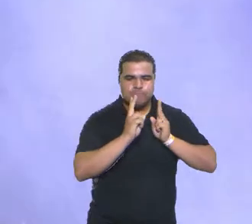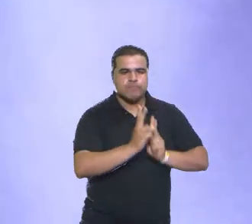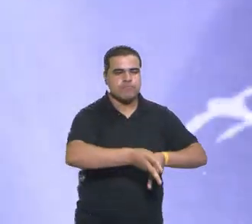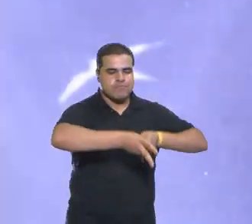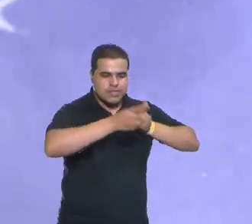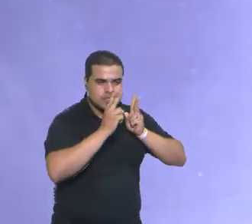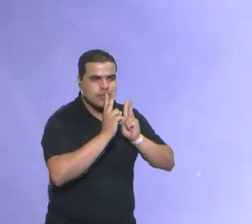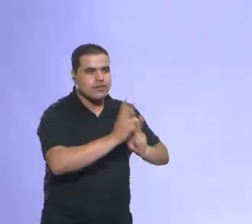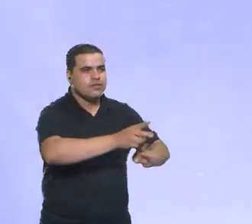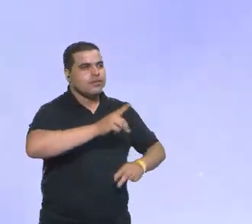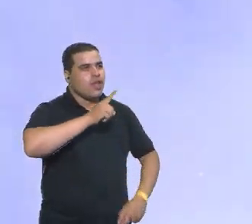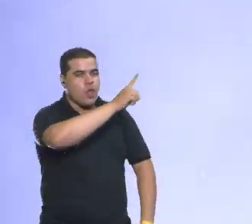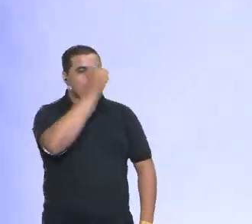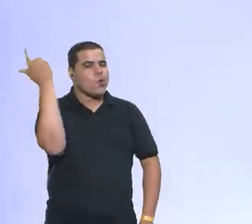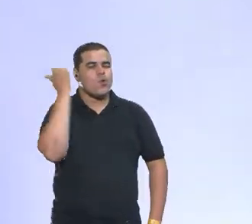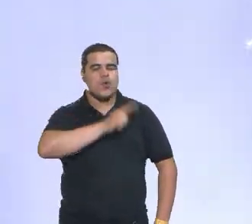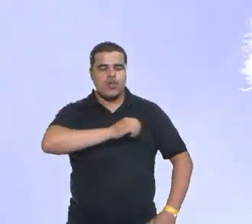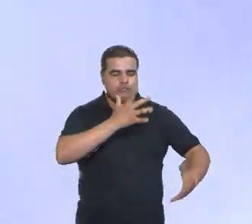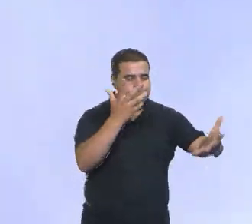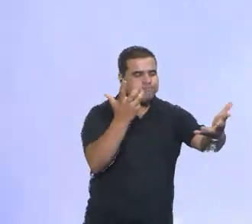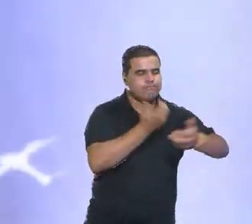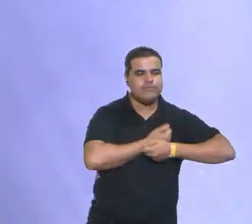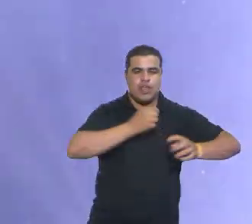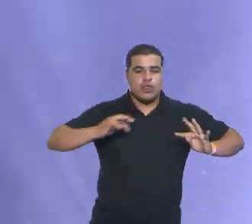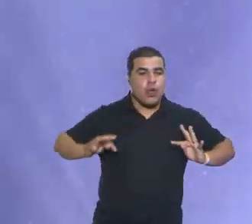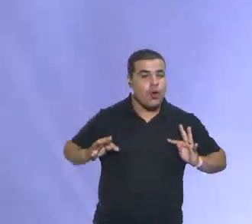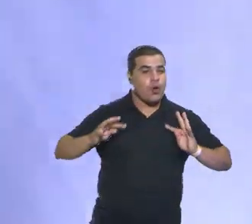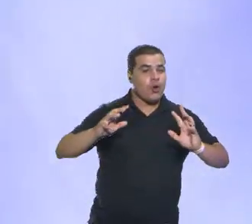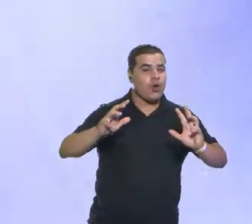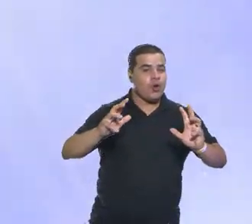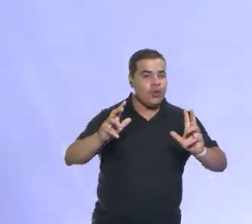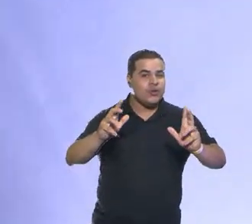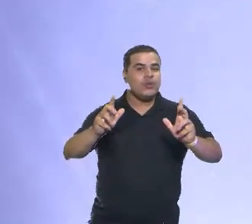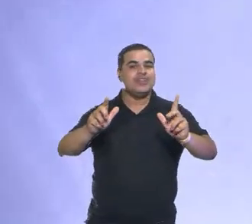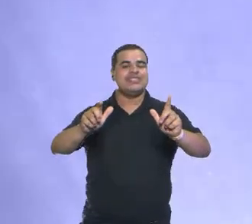para sempre ao coração